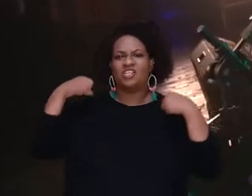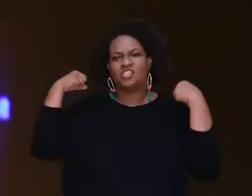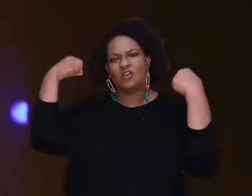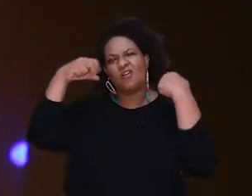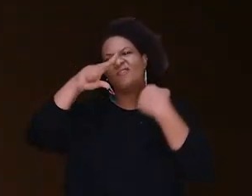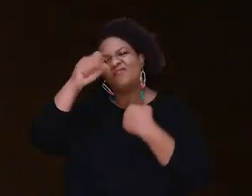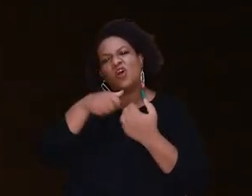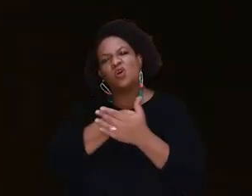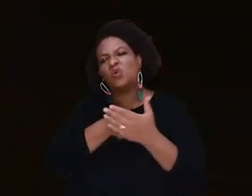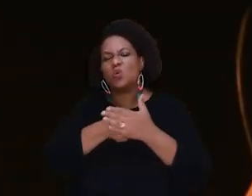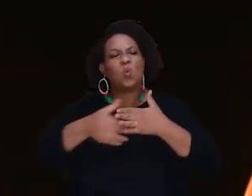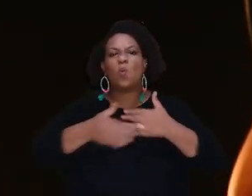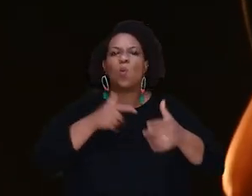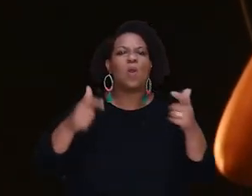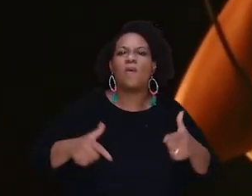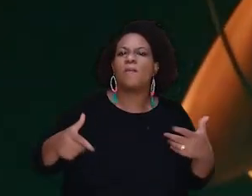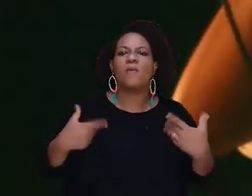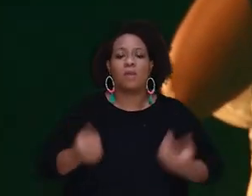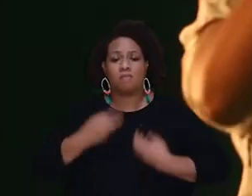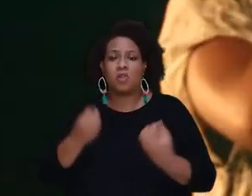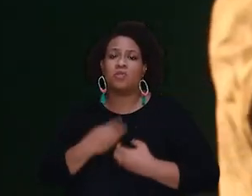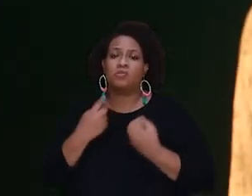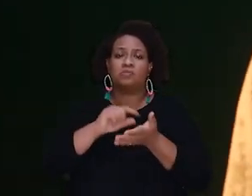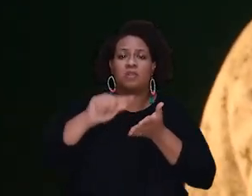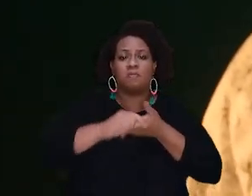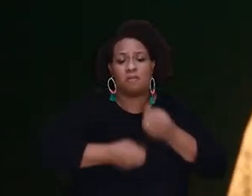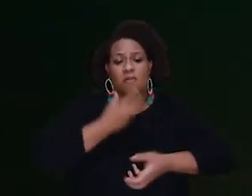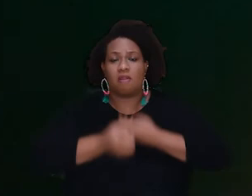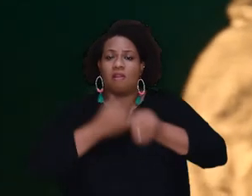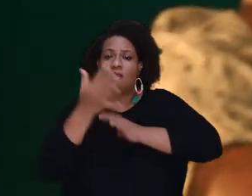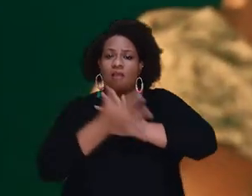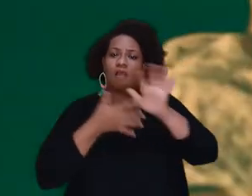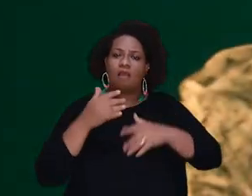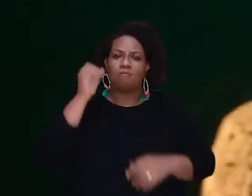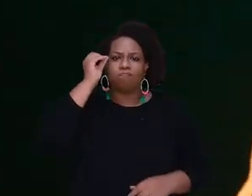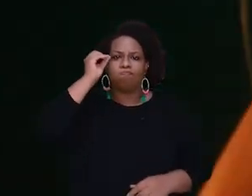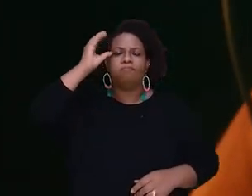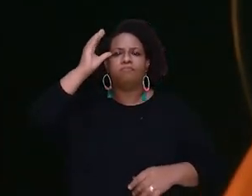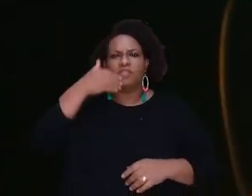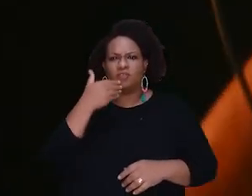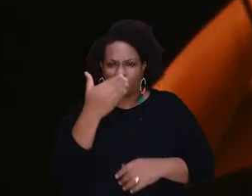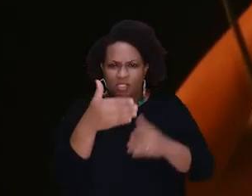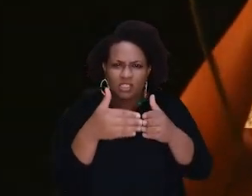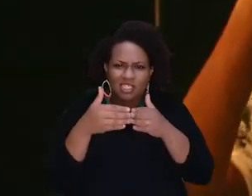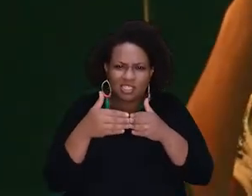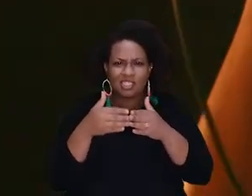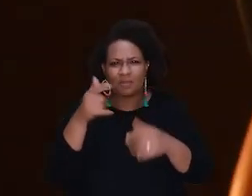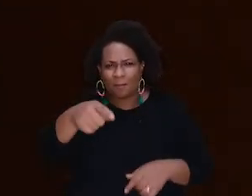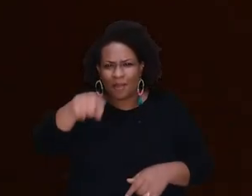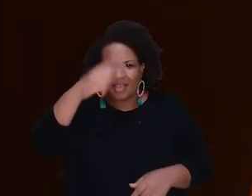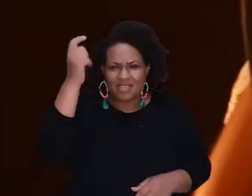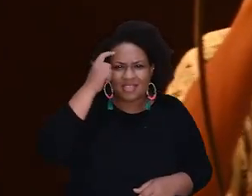tempo. Agora eu tô forte demais pra lutar em qualquer momento, produzindo e dizendo versos que ajudam no meu crescimento. E antes de